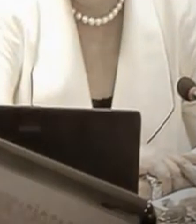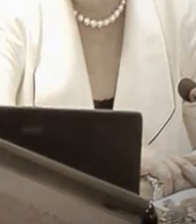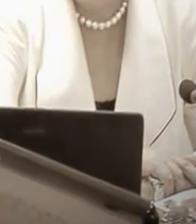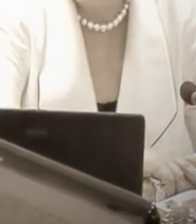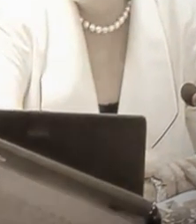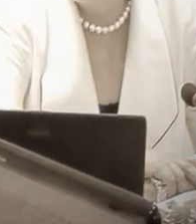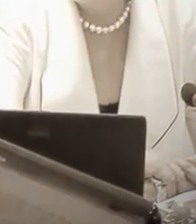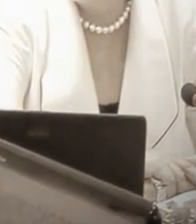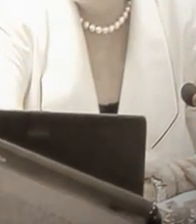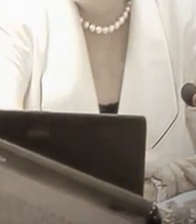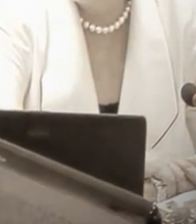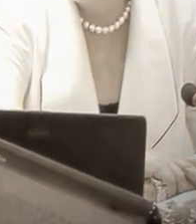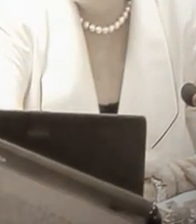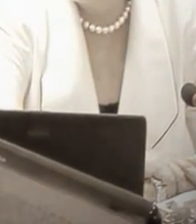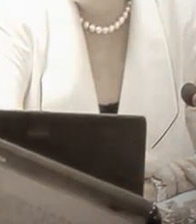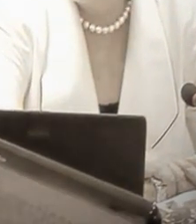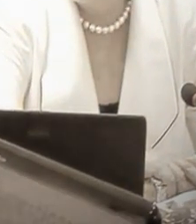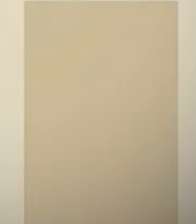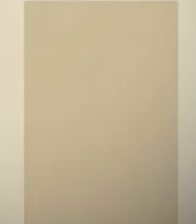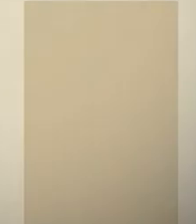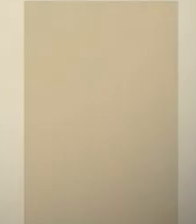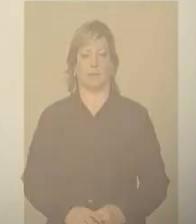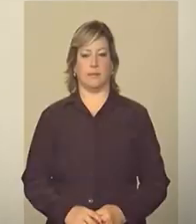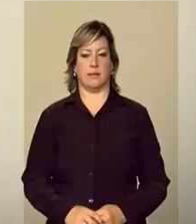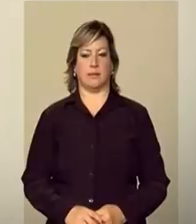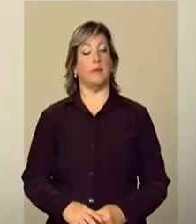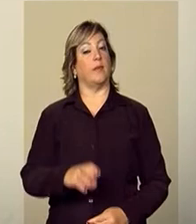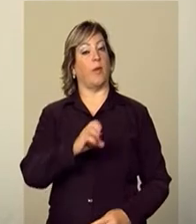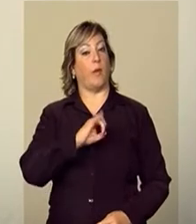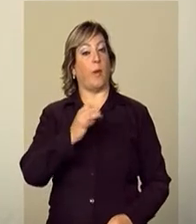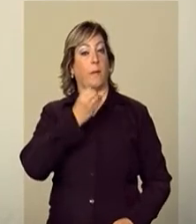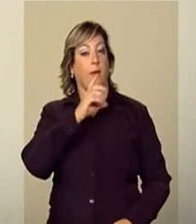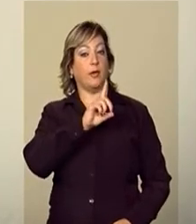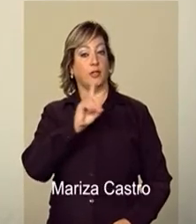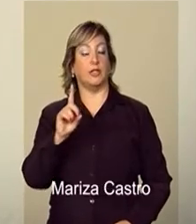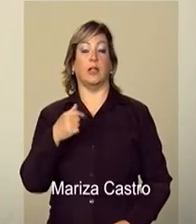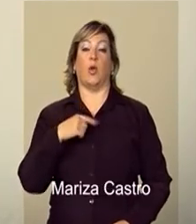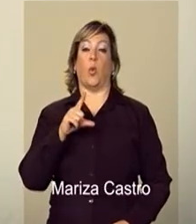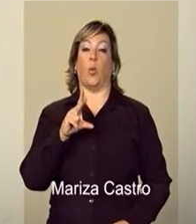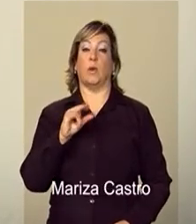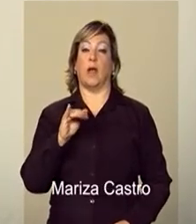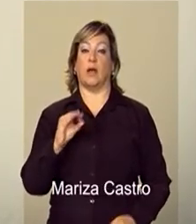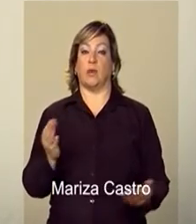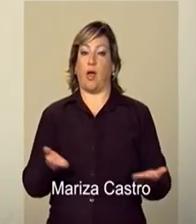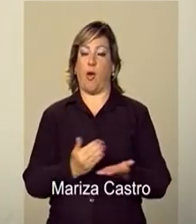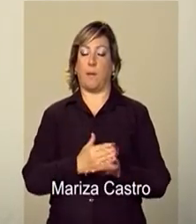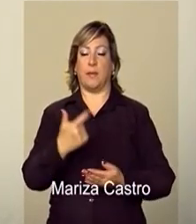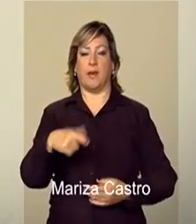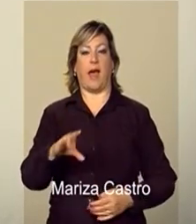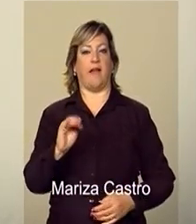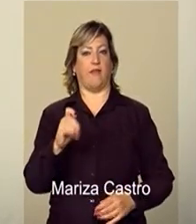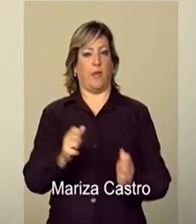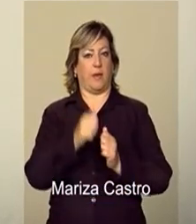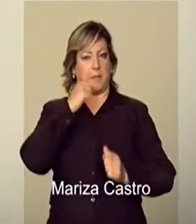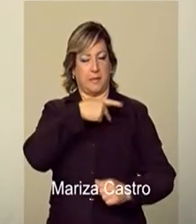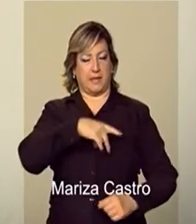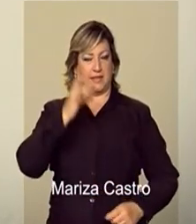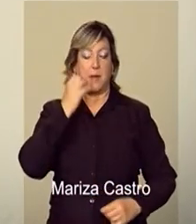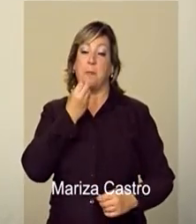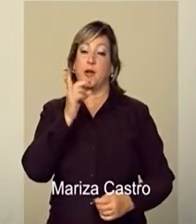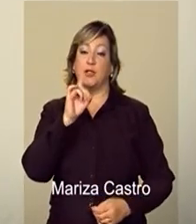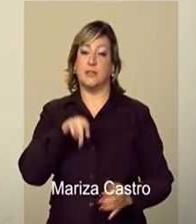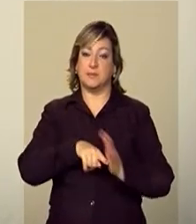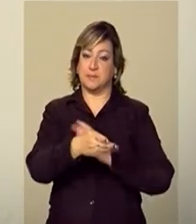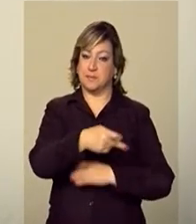um café com a Presidenta Não sei se esse começa agora mais um café com a presidenta Dilma